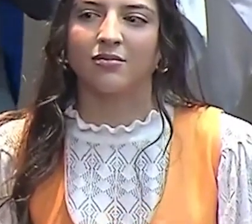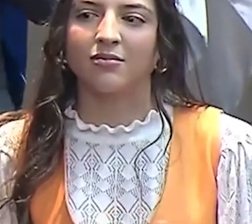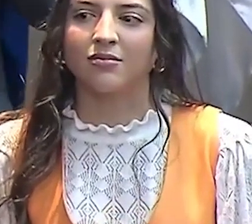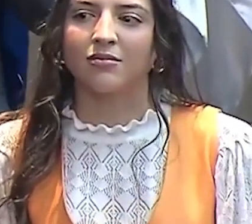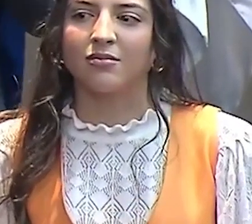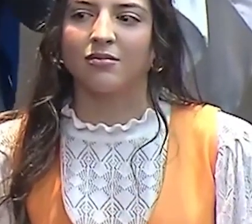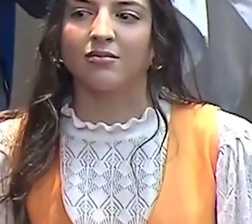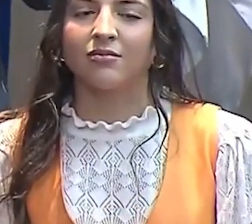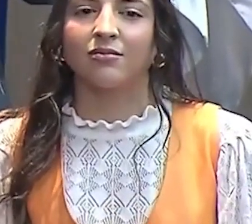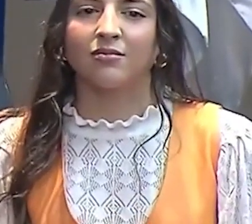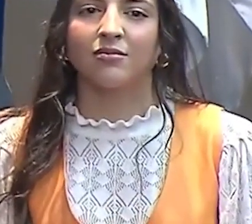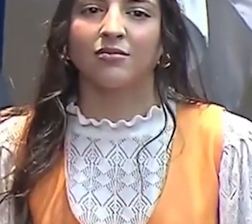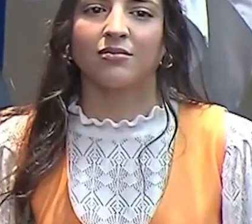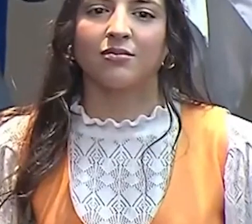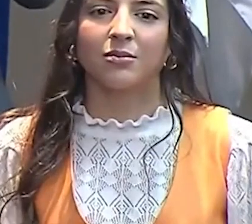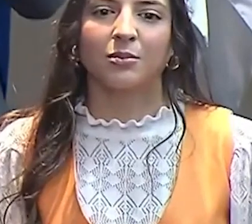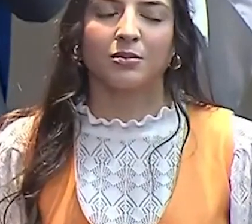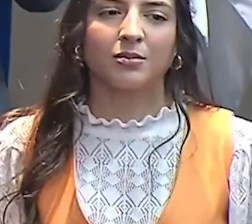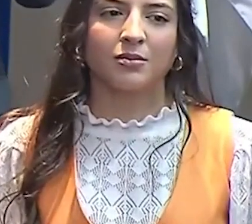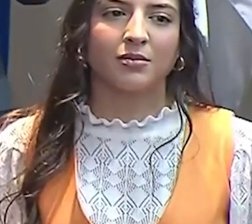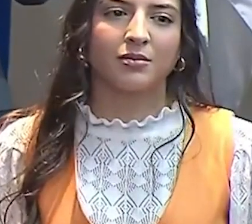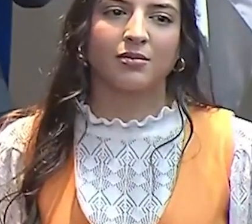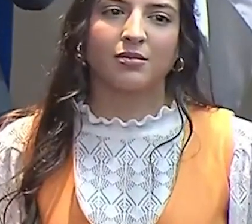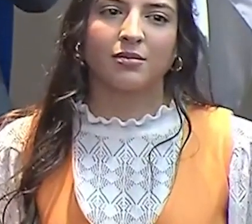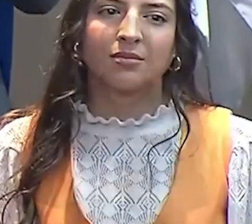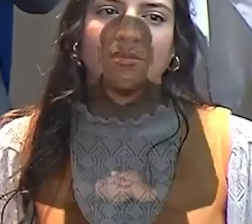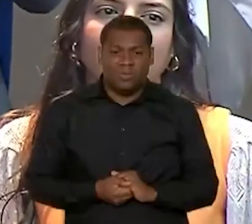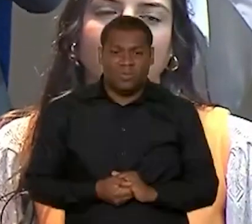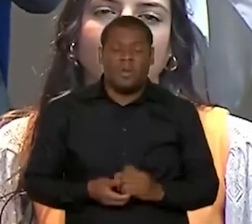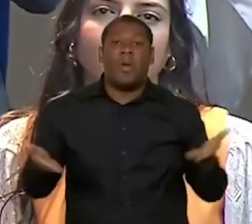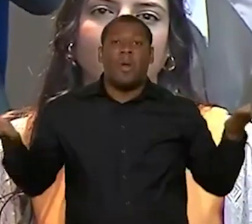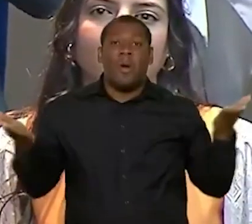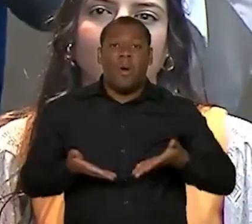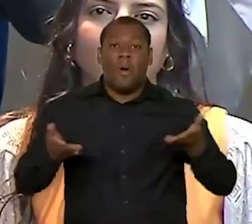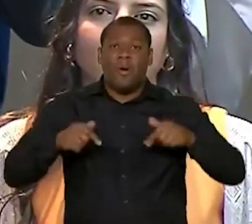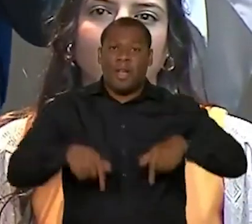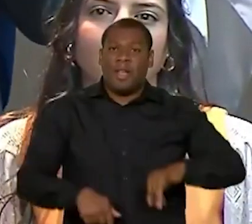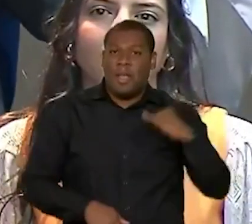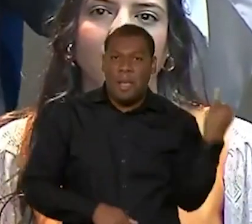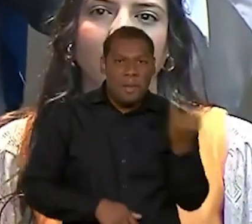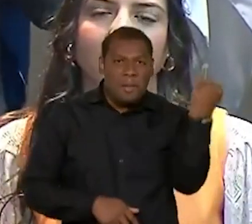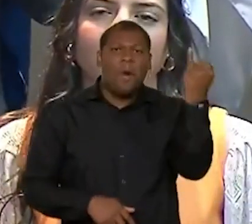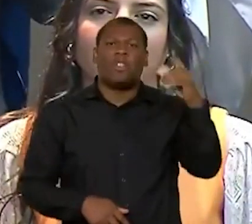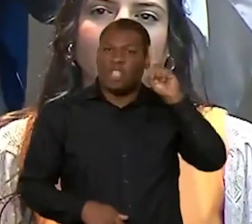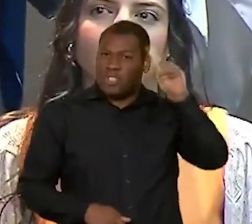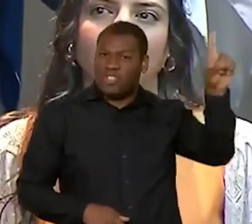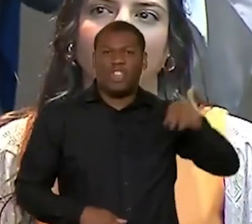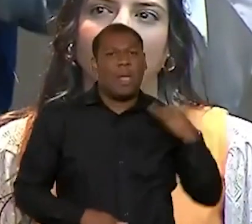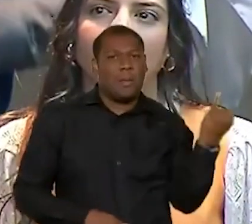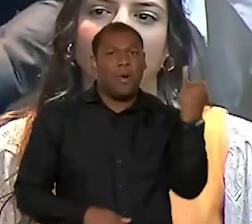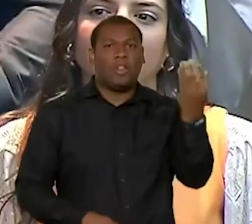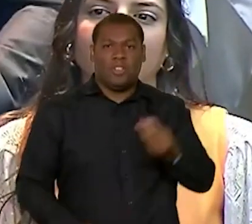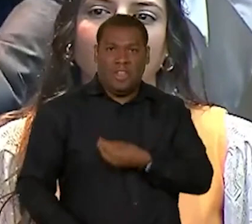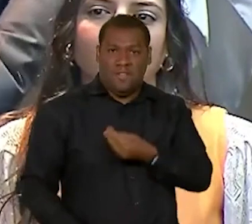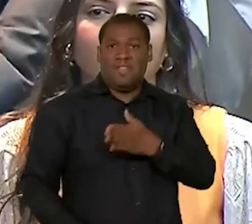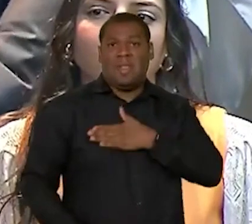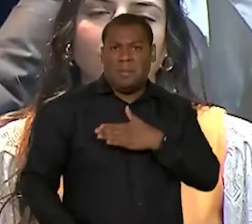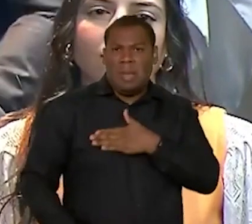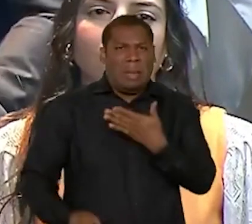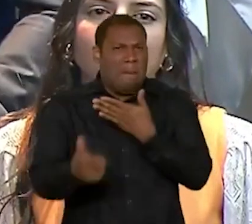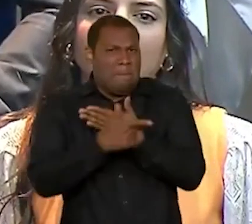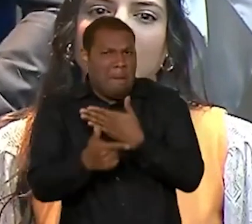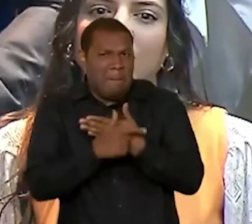absoluta de que esta cerimônia de hoje será importante pelo resto da minha vida. Não somente em função do cargo que eu estou